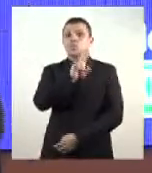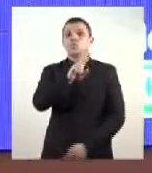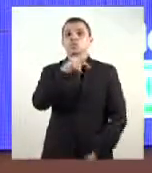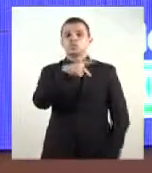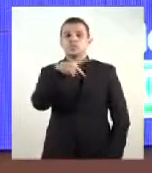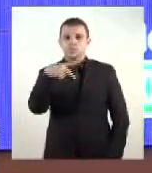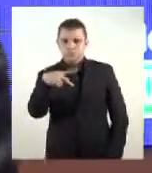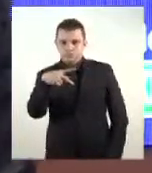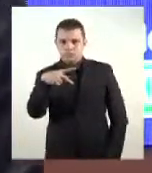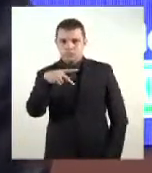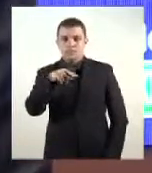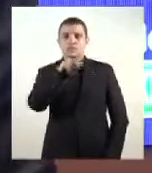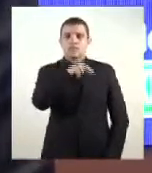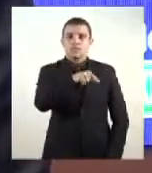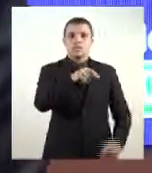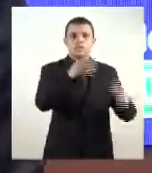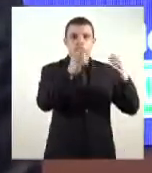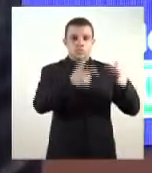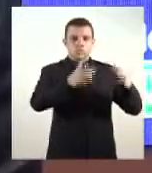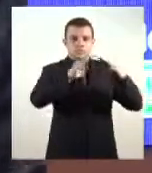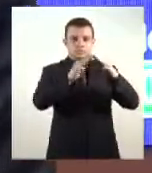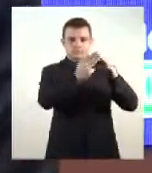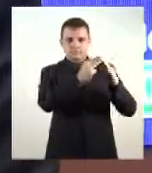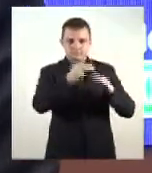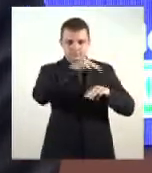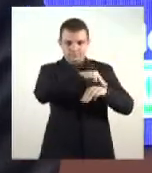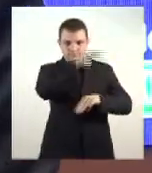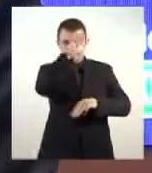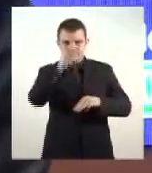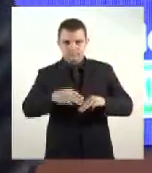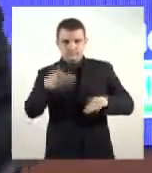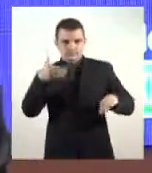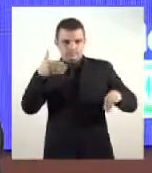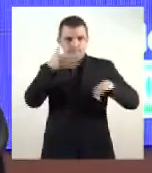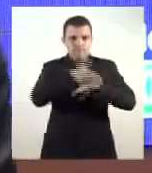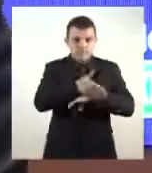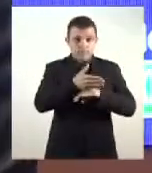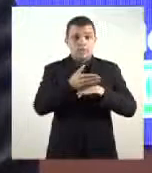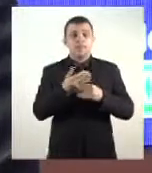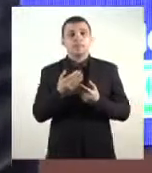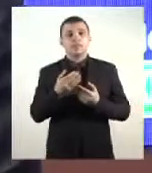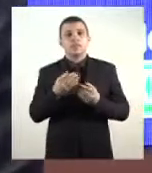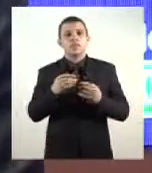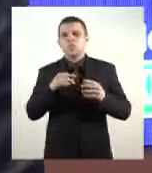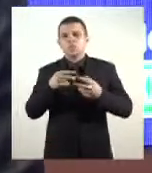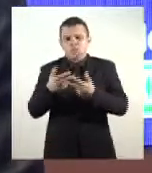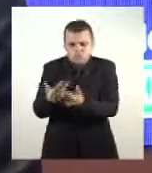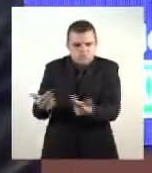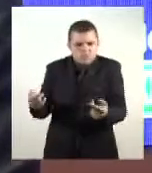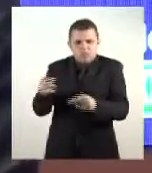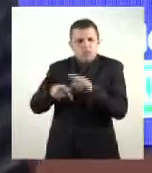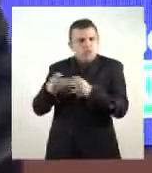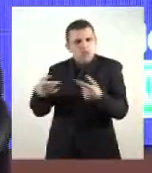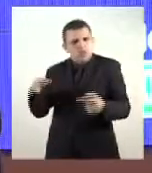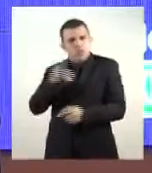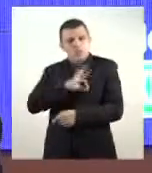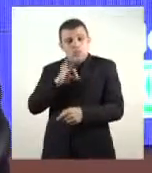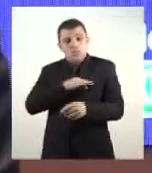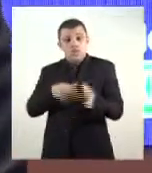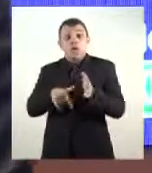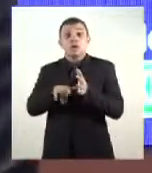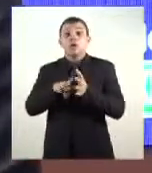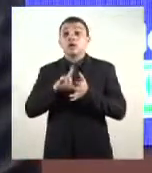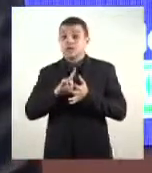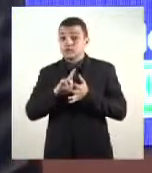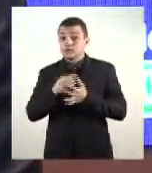se implantar em um dos morros do Rio de Janeiro, antes dela levar todo o seu aparato policial, na frente já foi